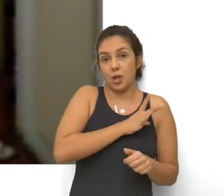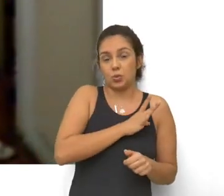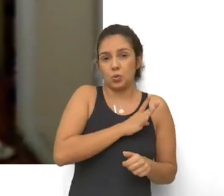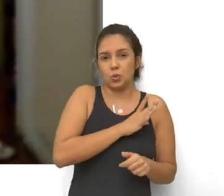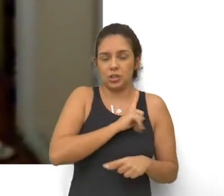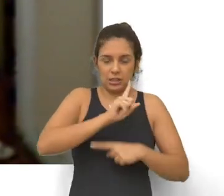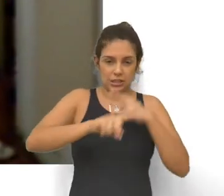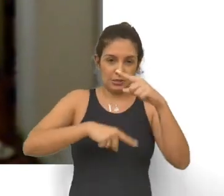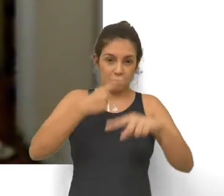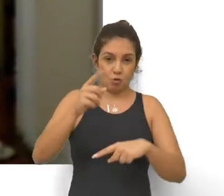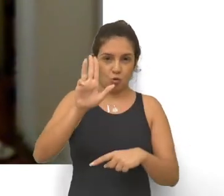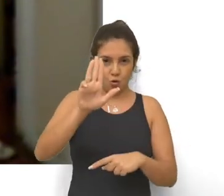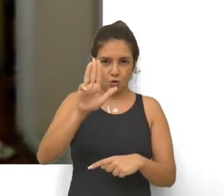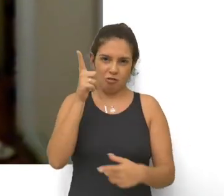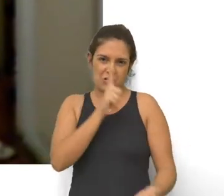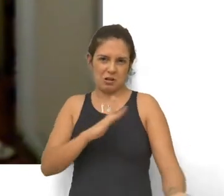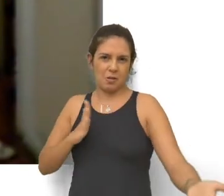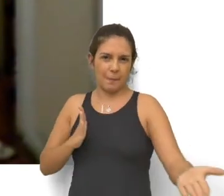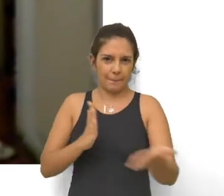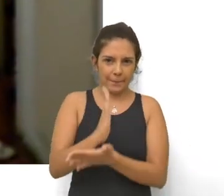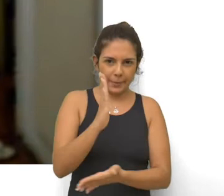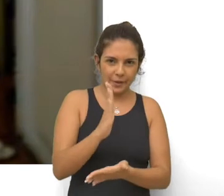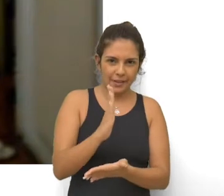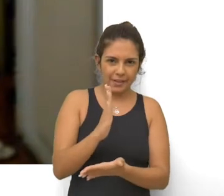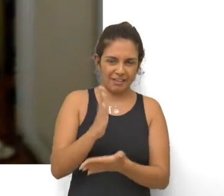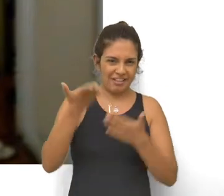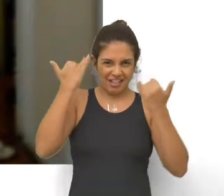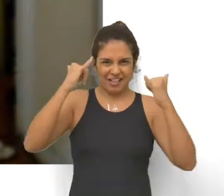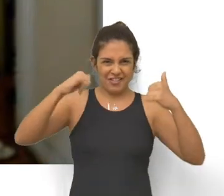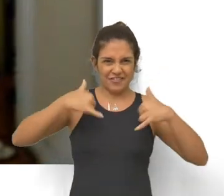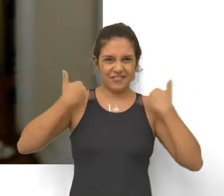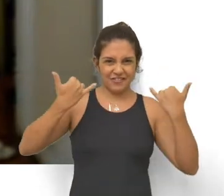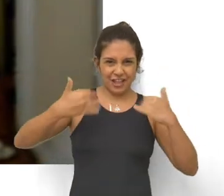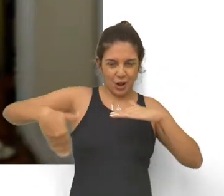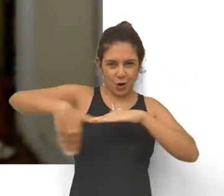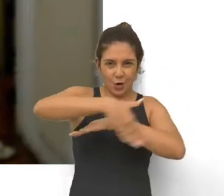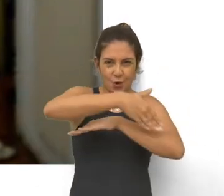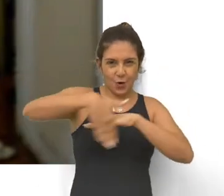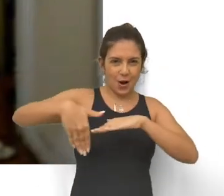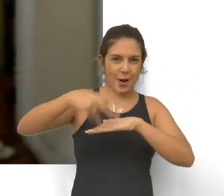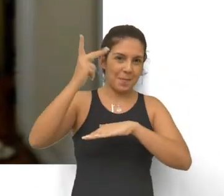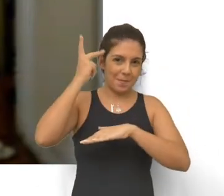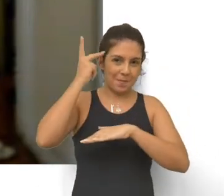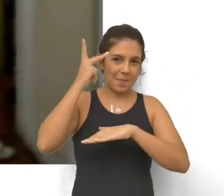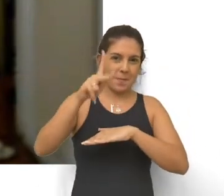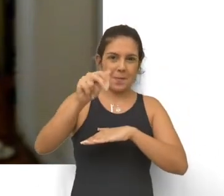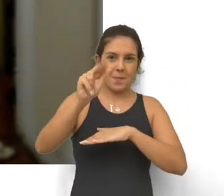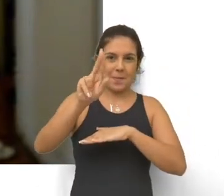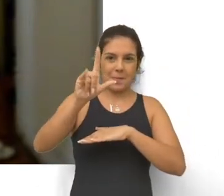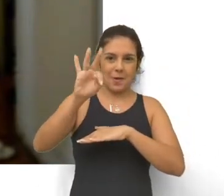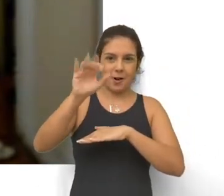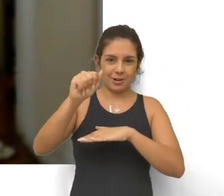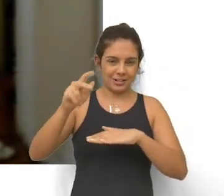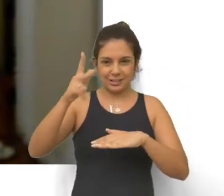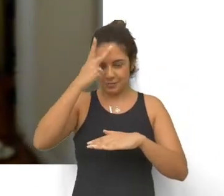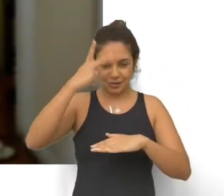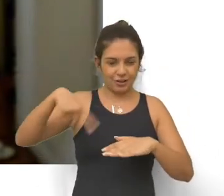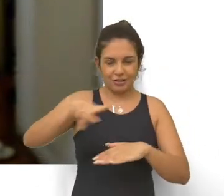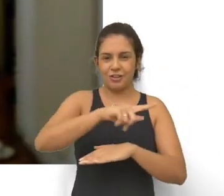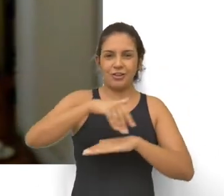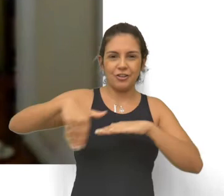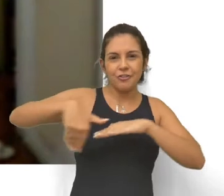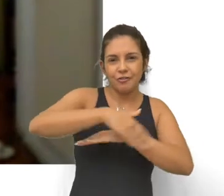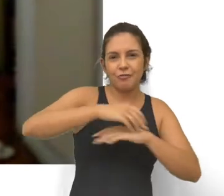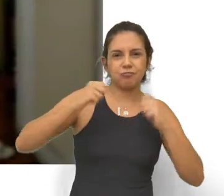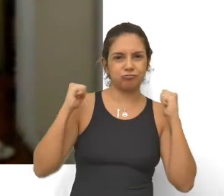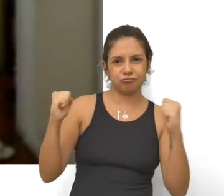e depois, quando o Lula foi eleito, quer dizer, aquela festa na Paulista que eu nunca vi outra do mesmo tamanho, já vi outra na segunda eleição, na eleição da Dilma,